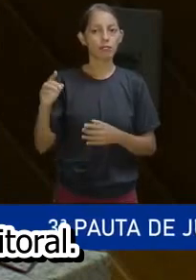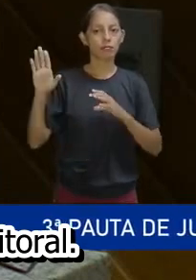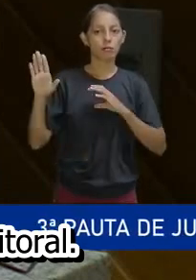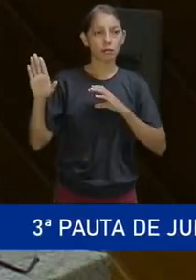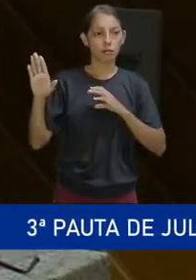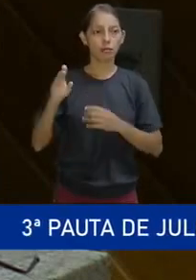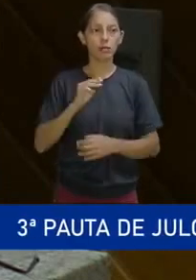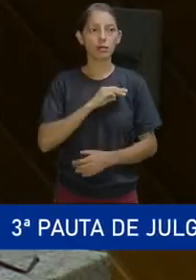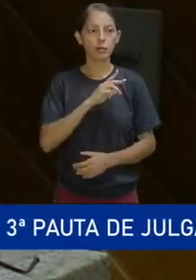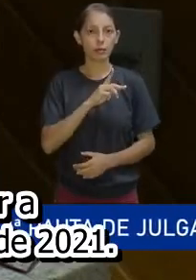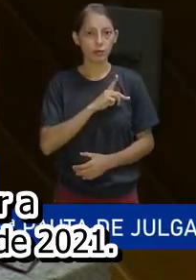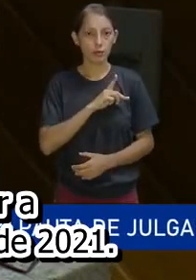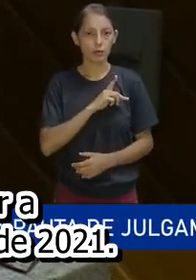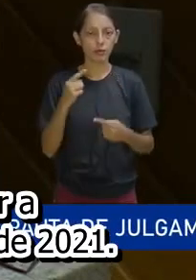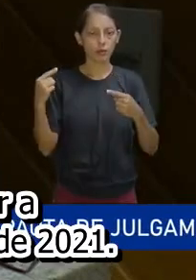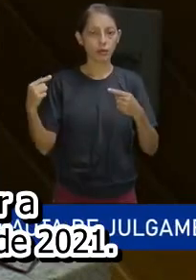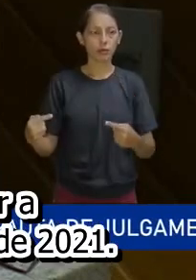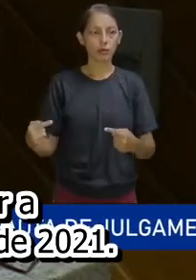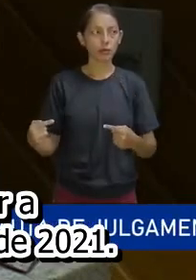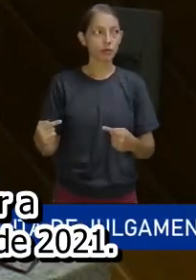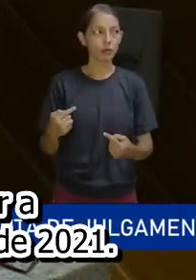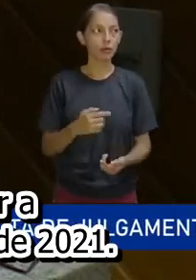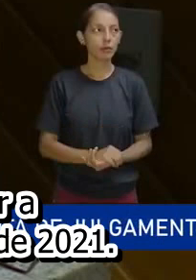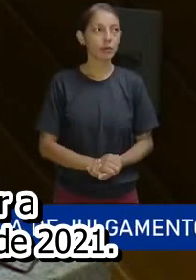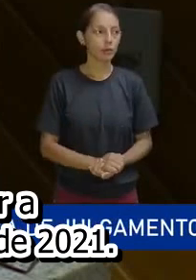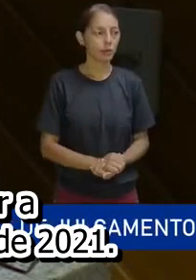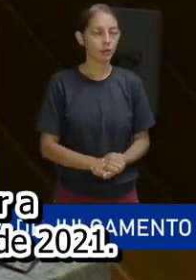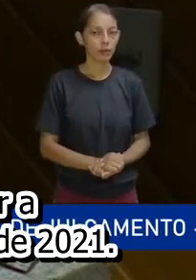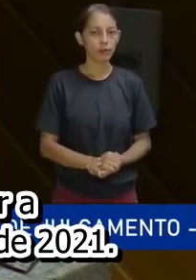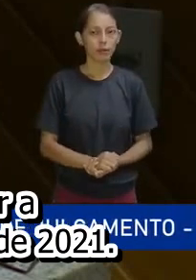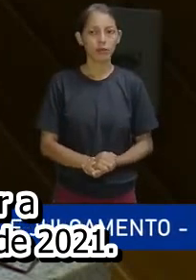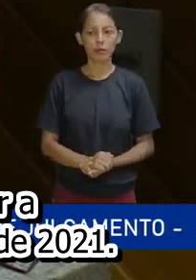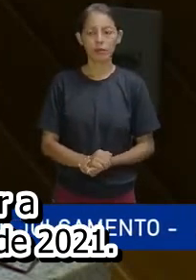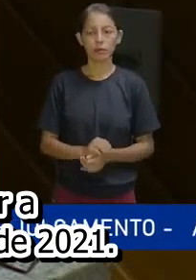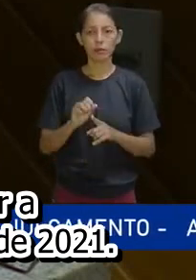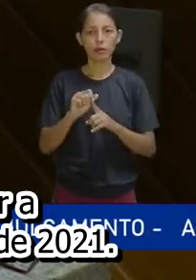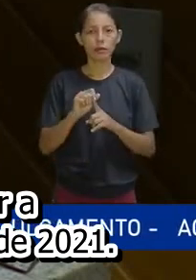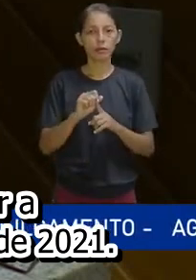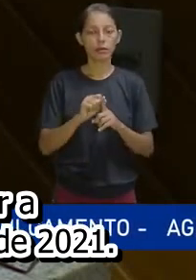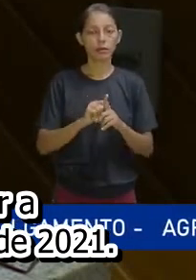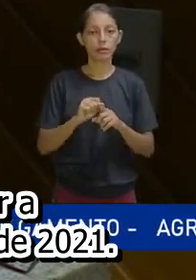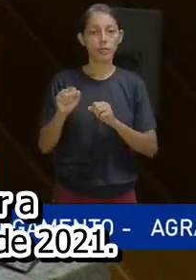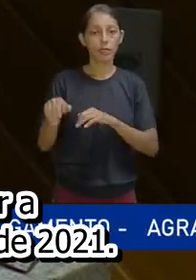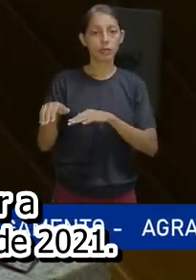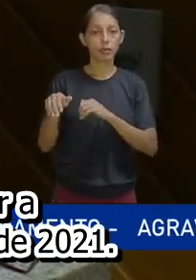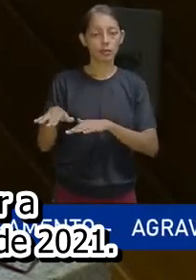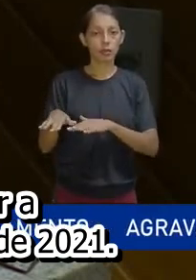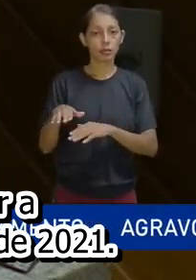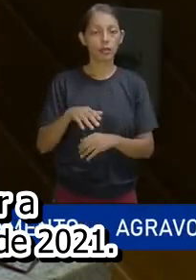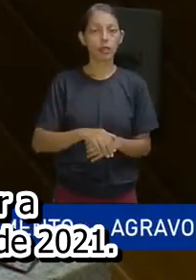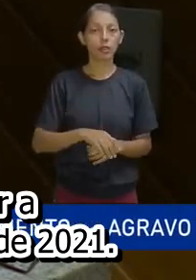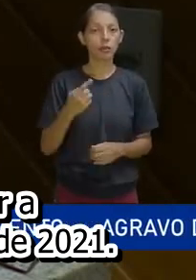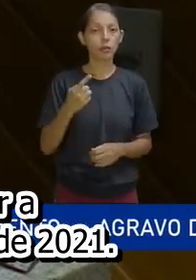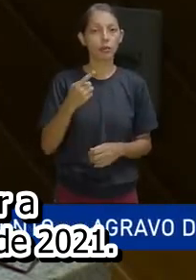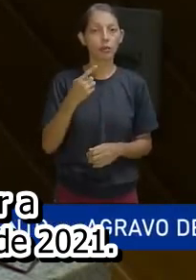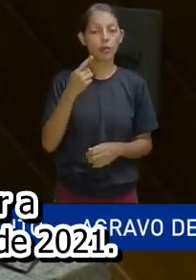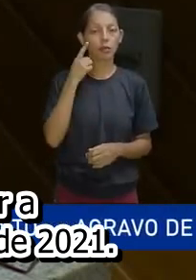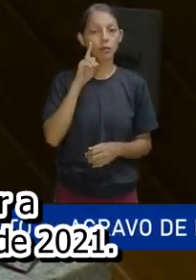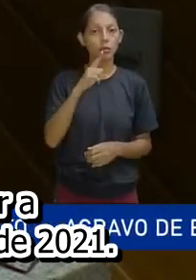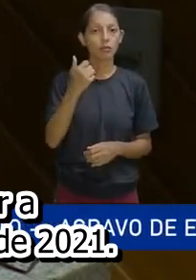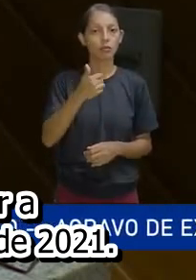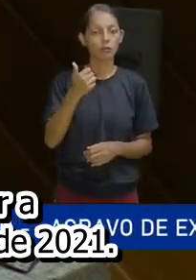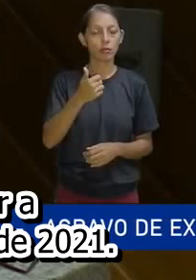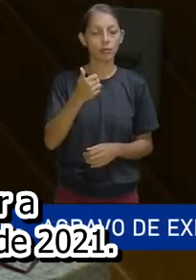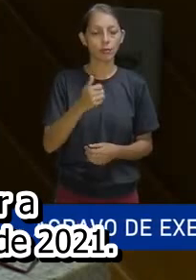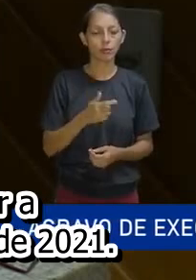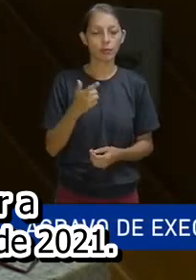Público Eleitoral, em 1º de setembro de 2022, com o fim de obstar a deflagração de ação